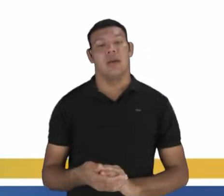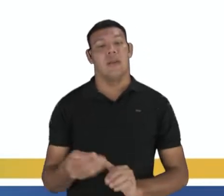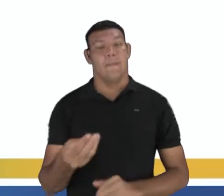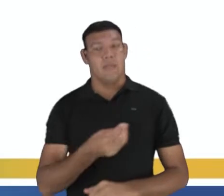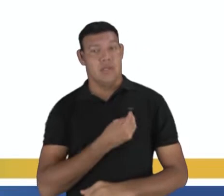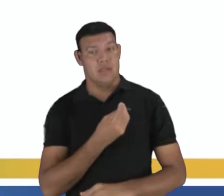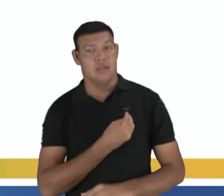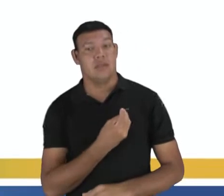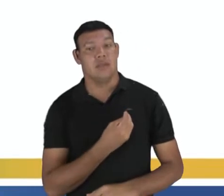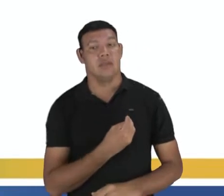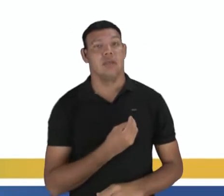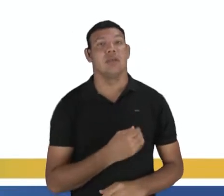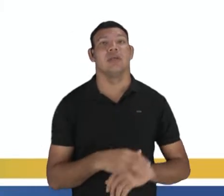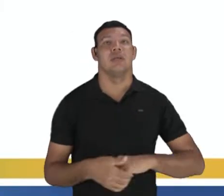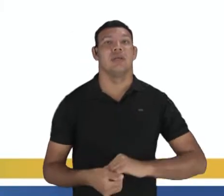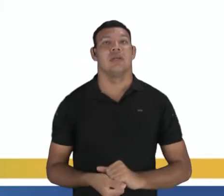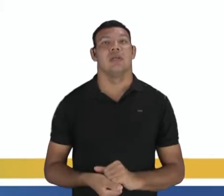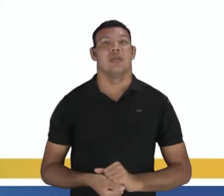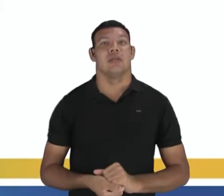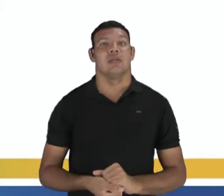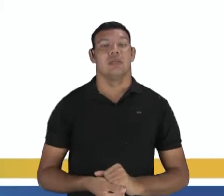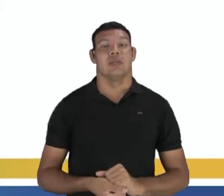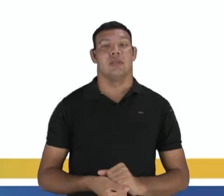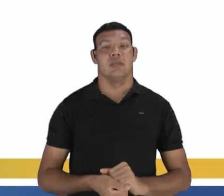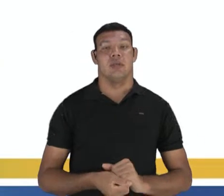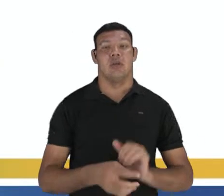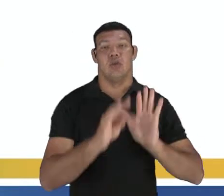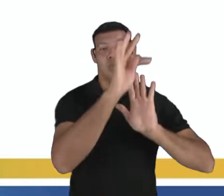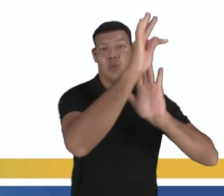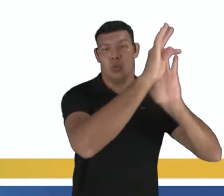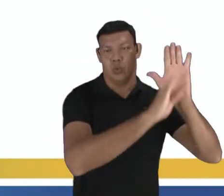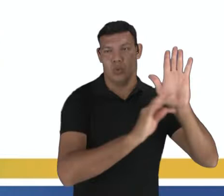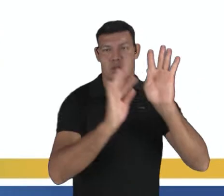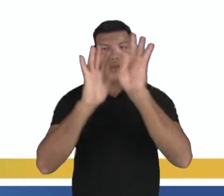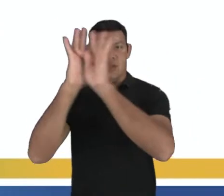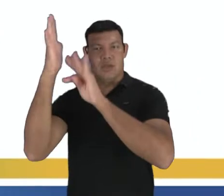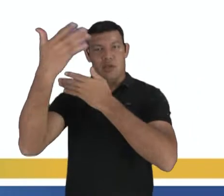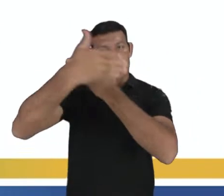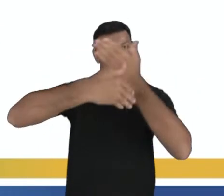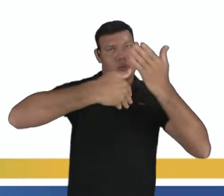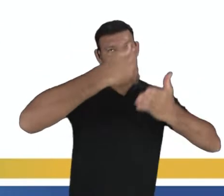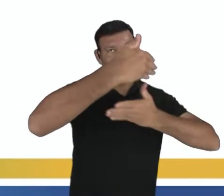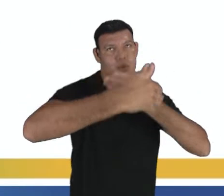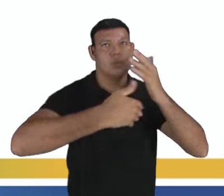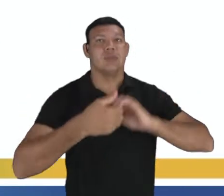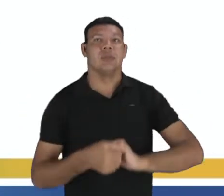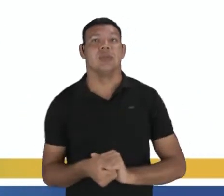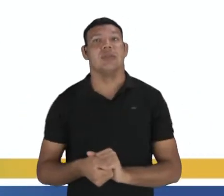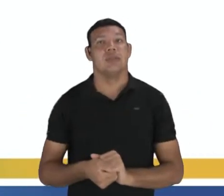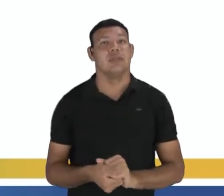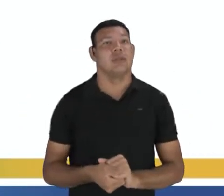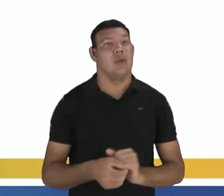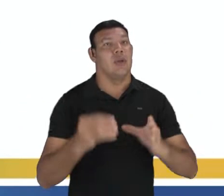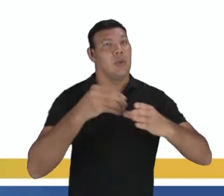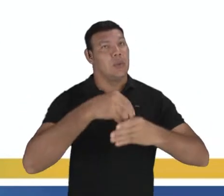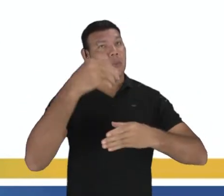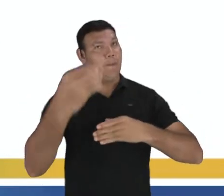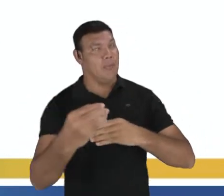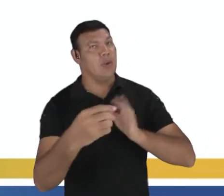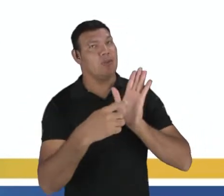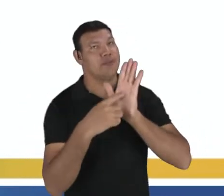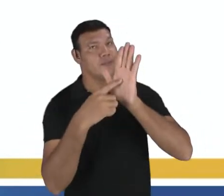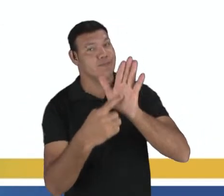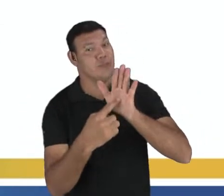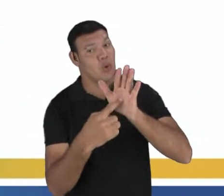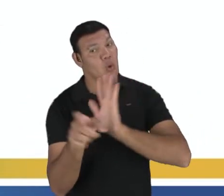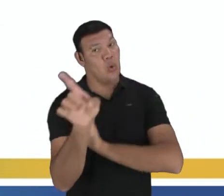intertexto cujo fonte é explicitamente mencionada ou não. O conceito de polifonia,